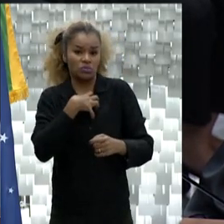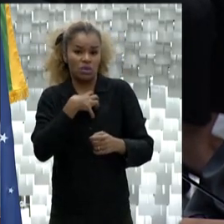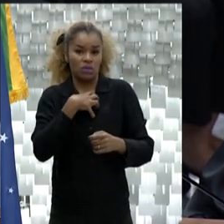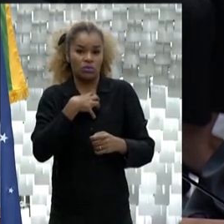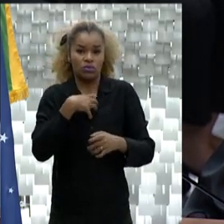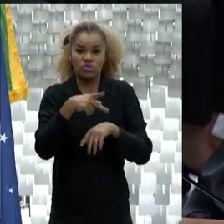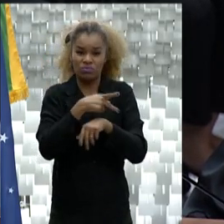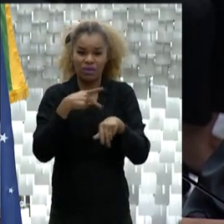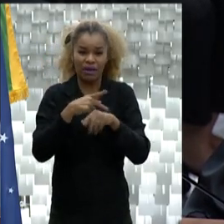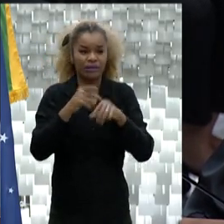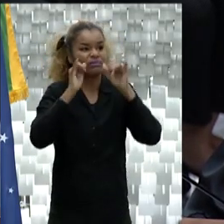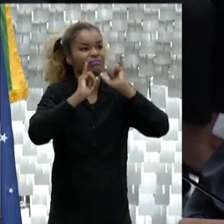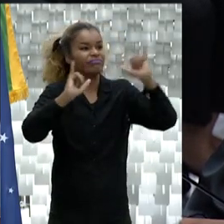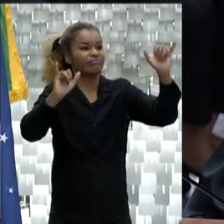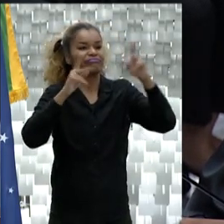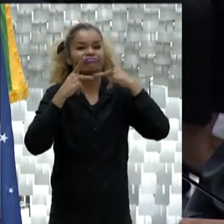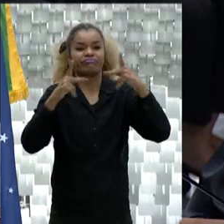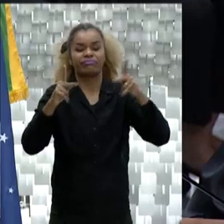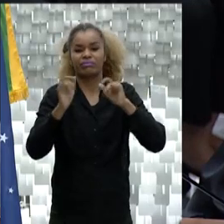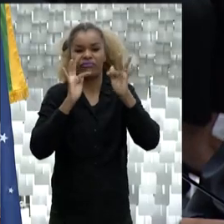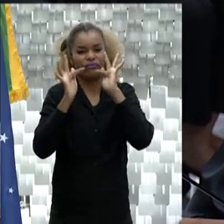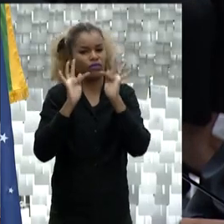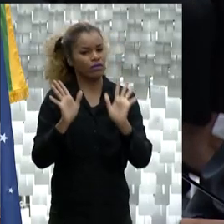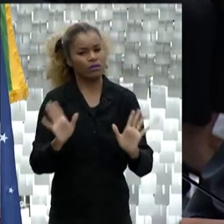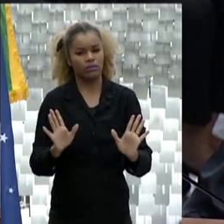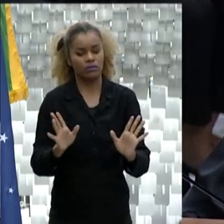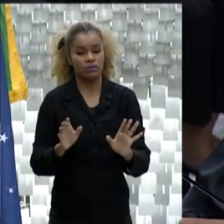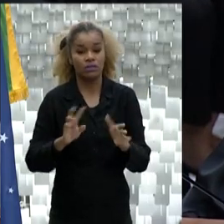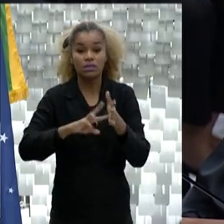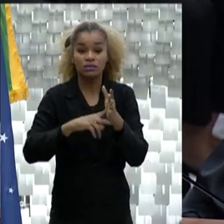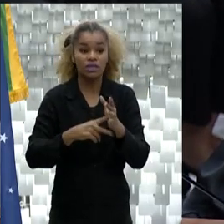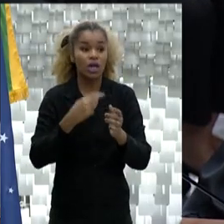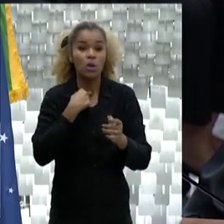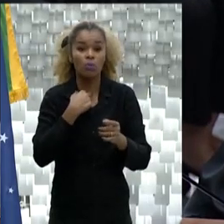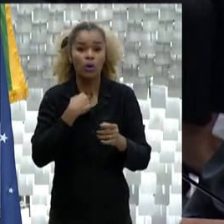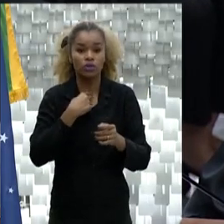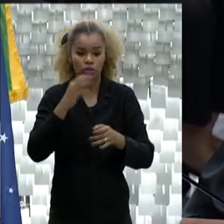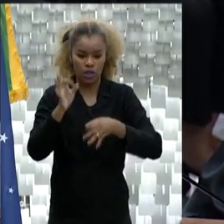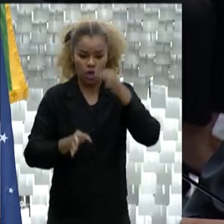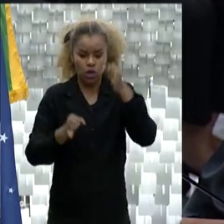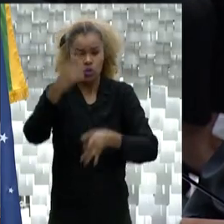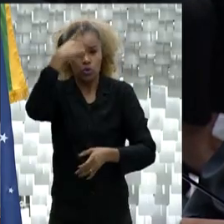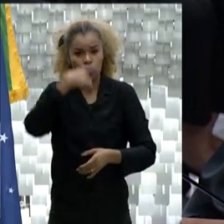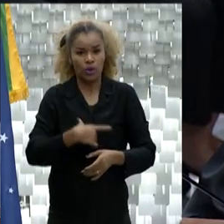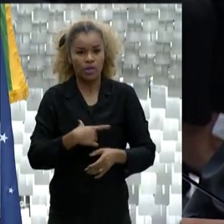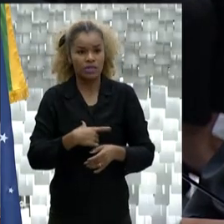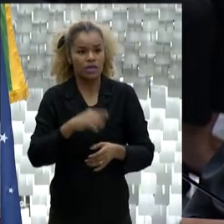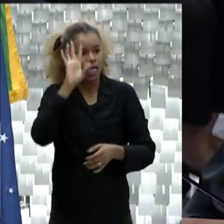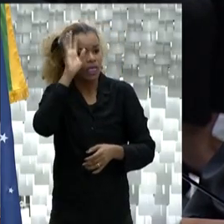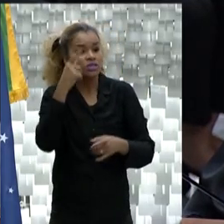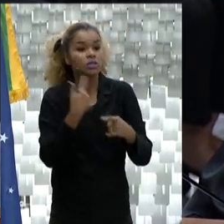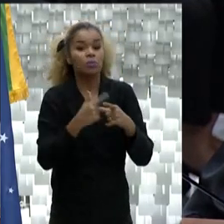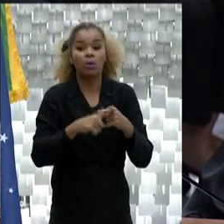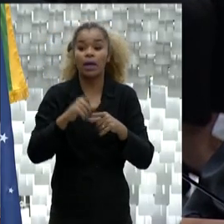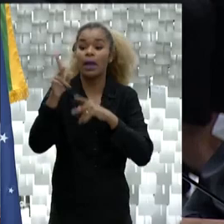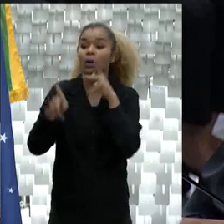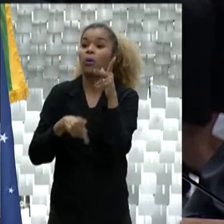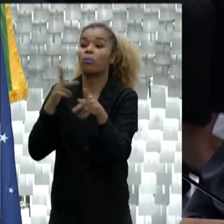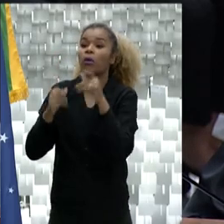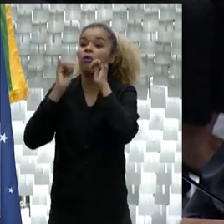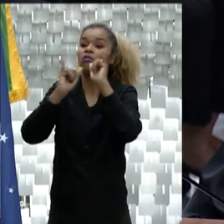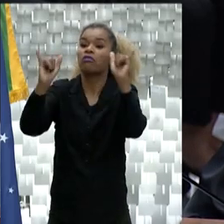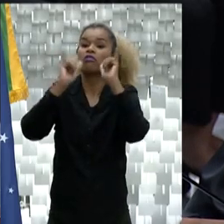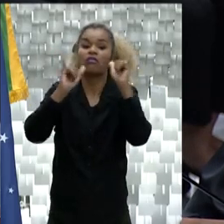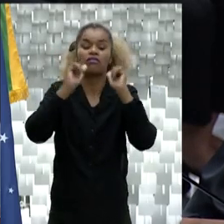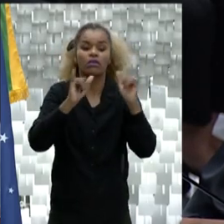midiático. Ou seja, jamais deve o julgador decidir pautado pelo clamor popular, mas pelas